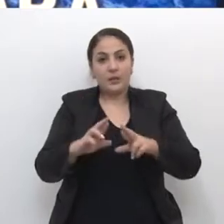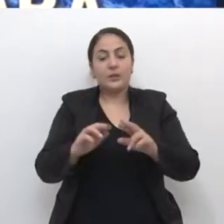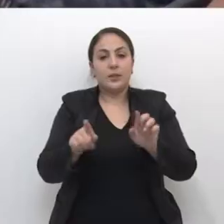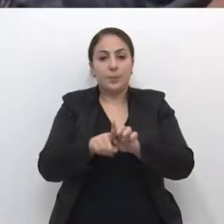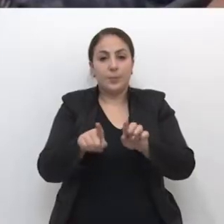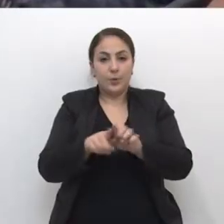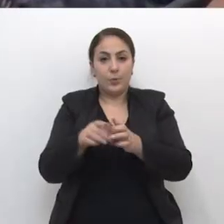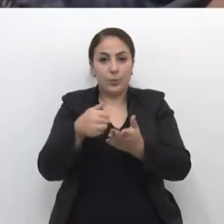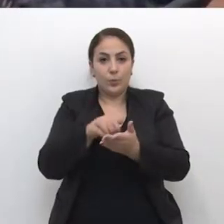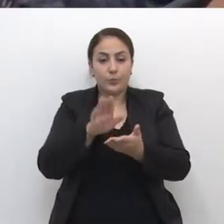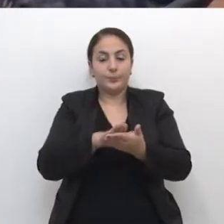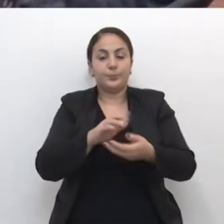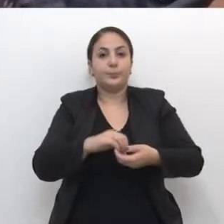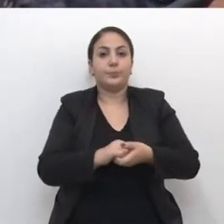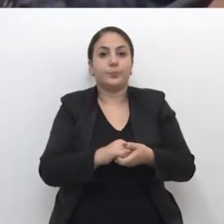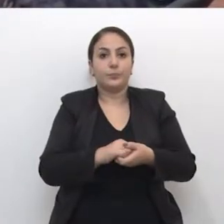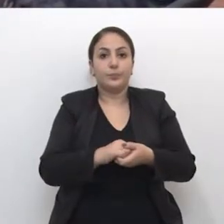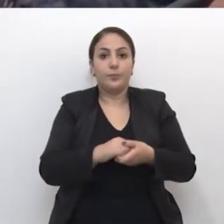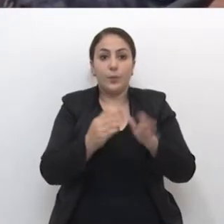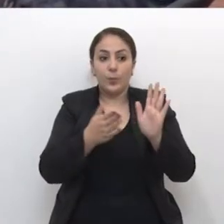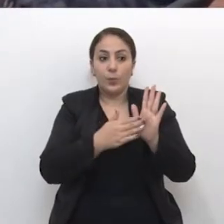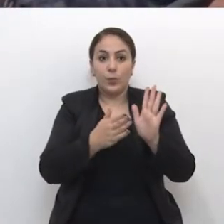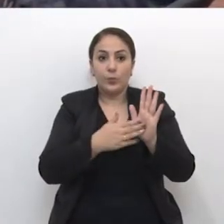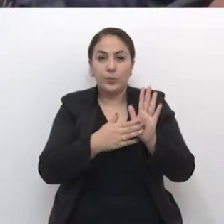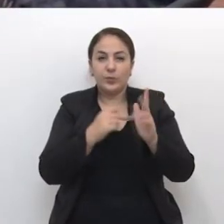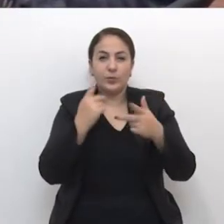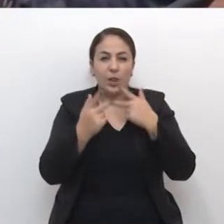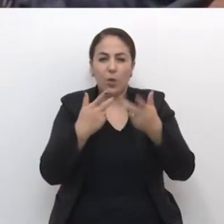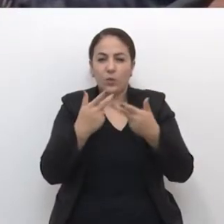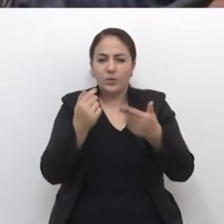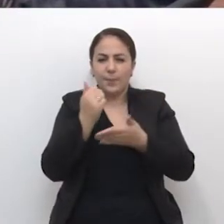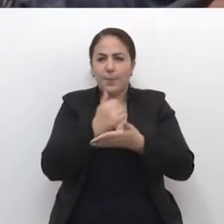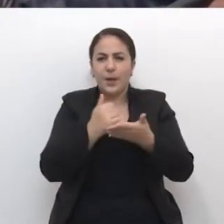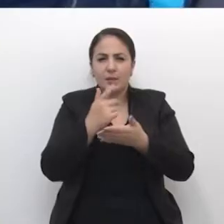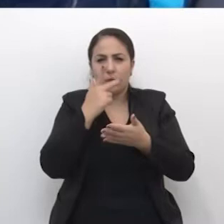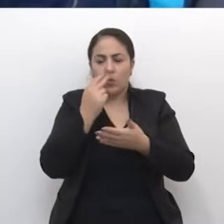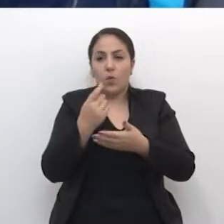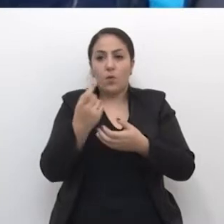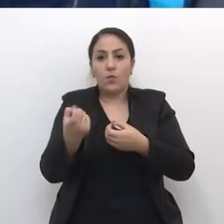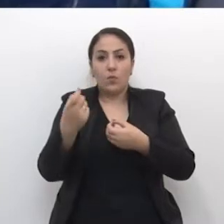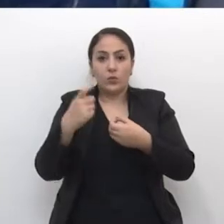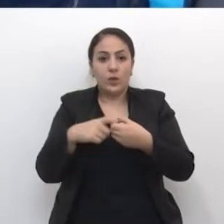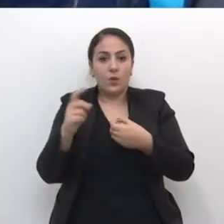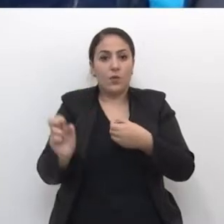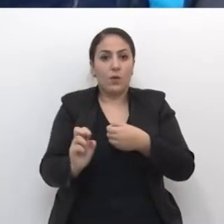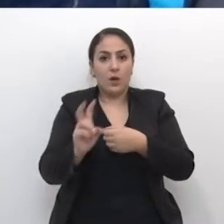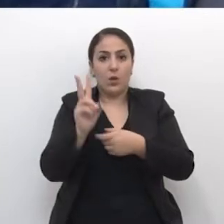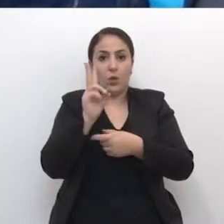indenização. Na proposta foram estabelecidas condições mínimas, como